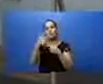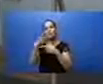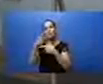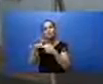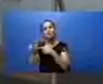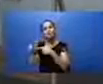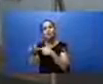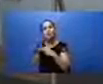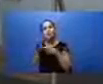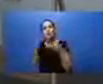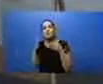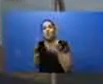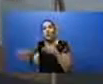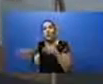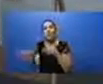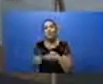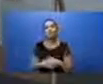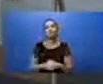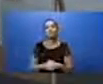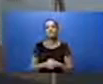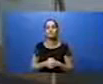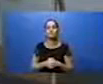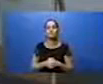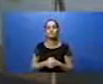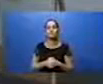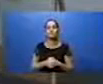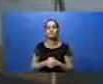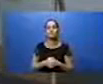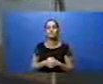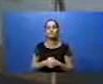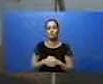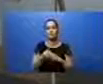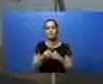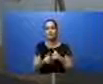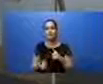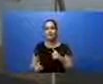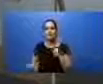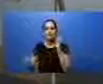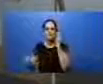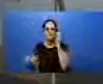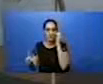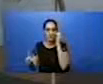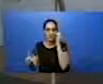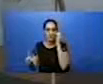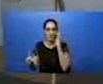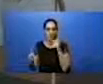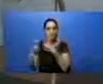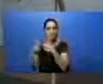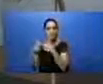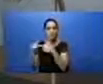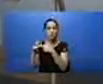por 3, 2/3. 6 dividido por 6, 1.